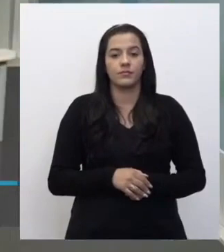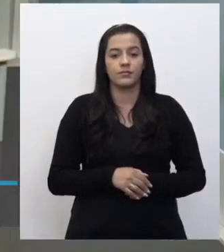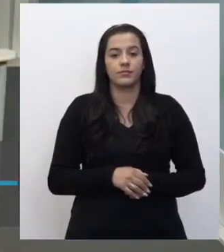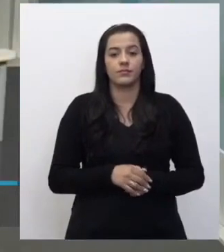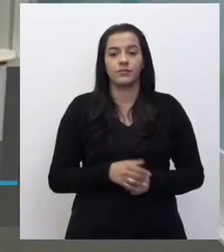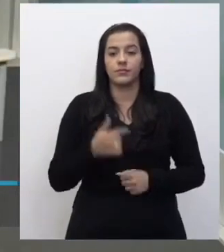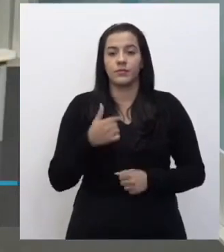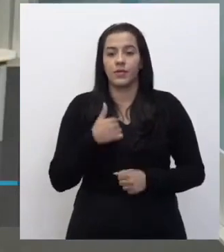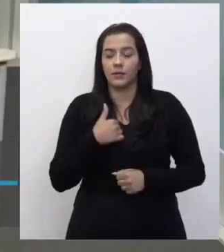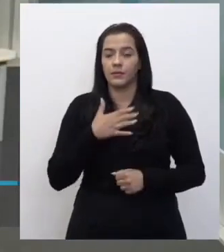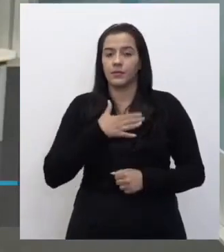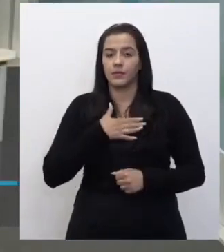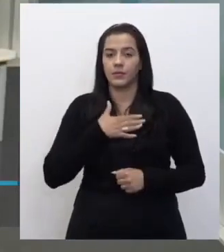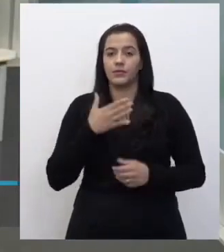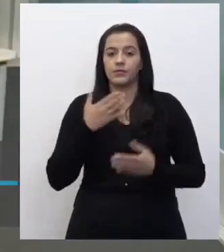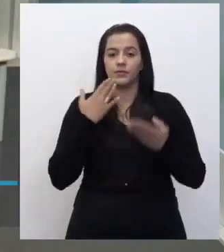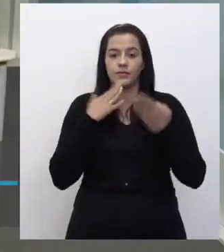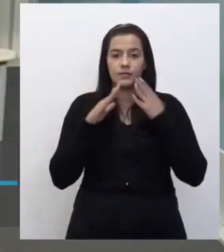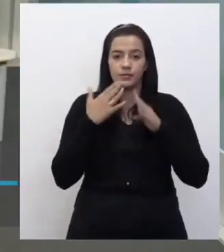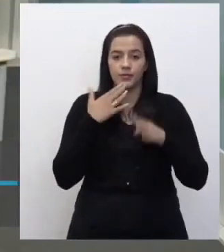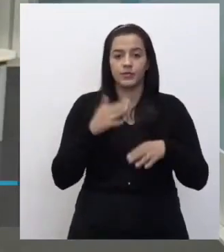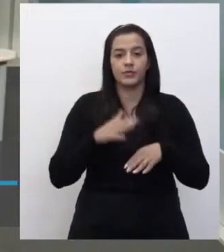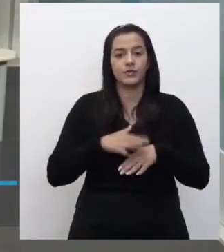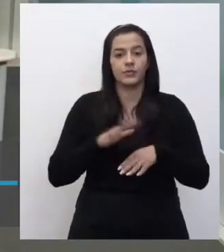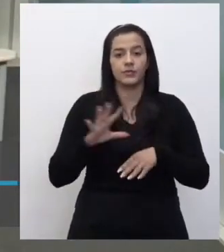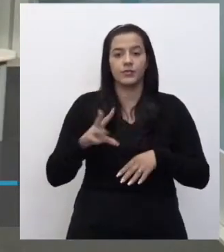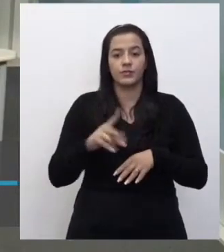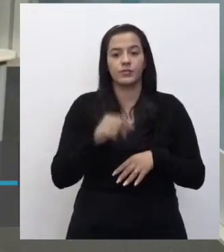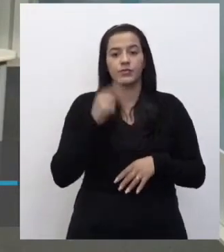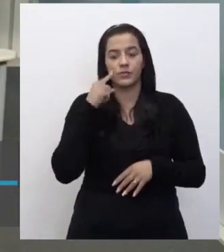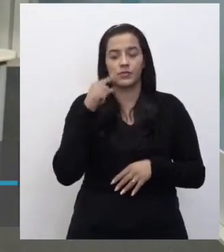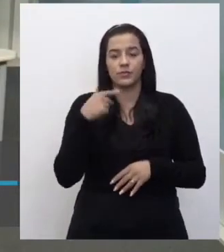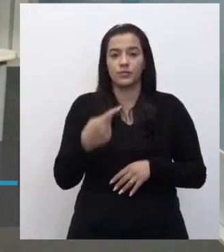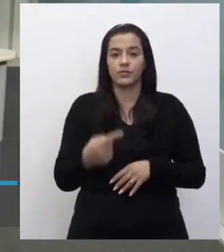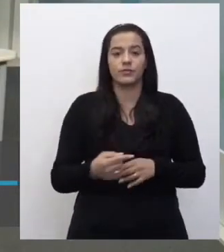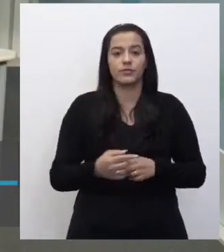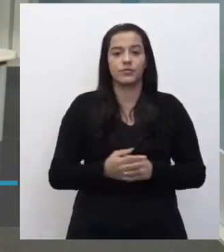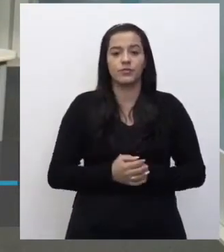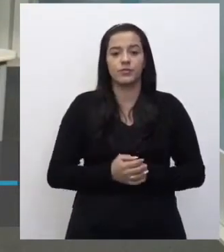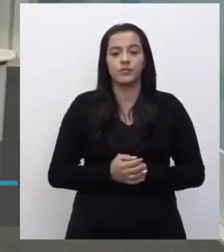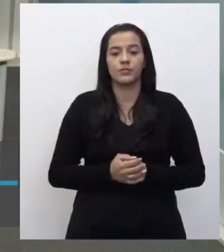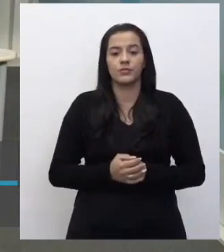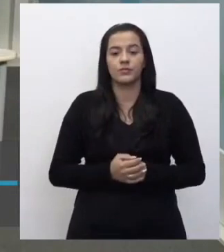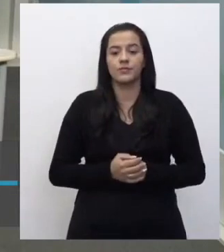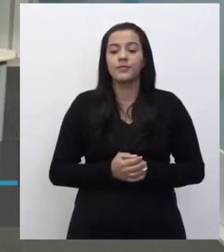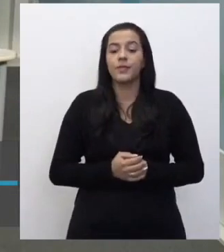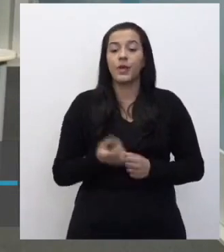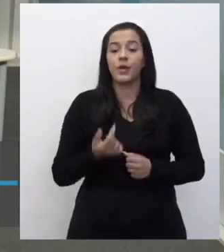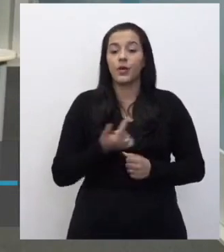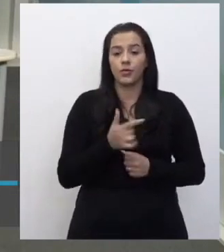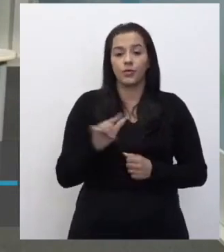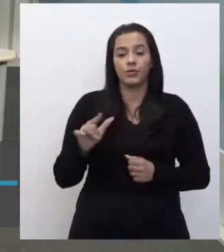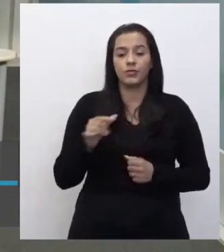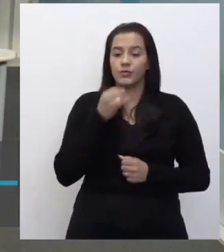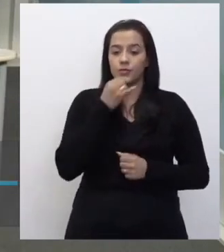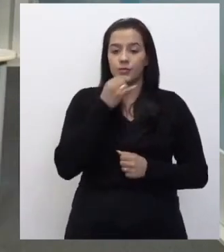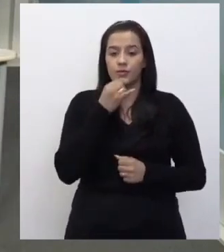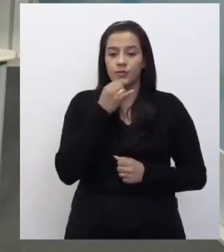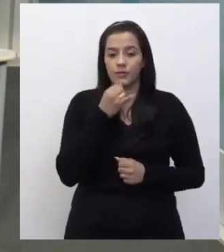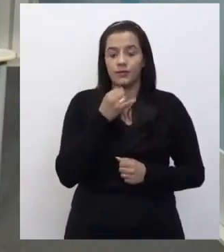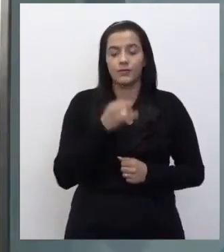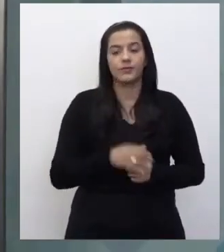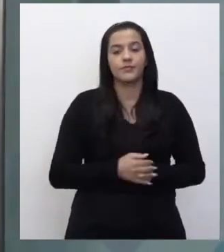rede social favorita é o Facebook e eu uso todos os dias, né? Every day. E mais um exemplo que surgiu aqui na nossa... No nosso chat